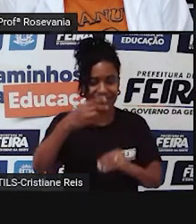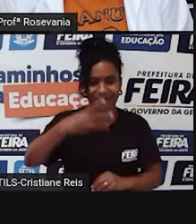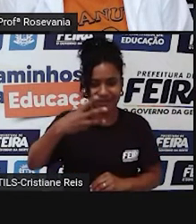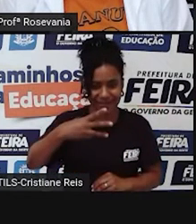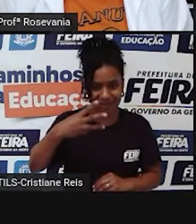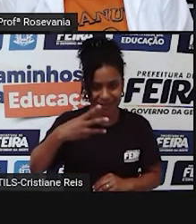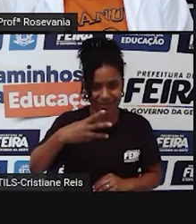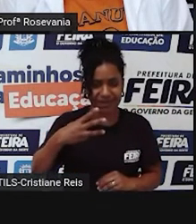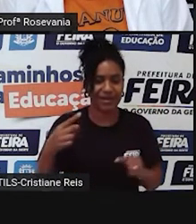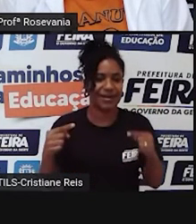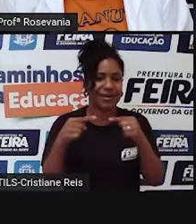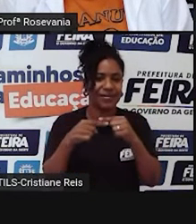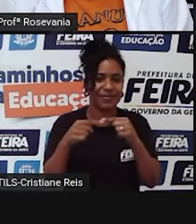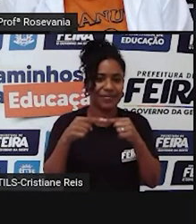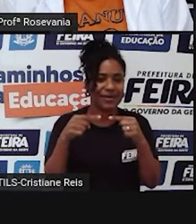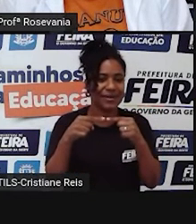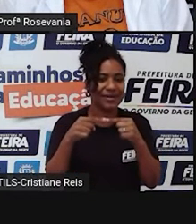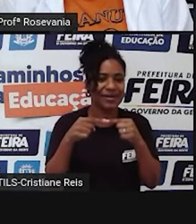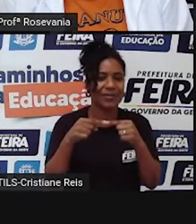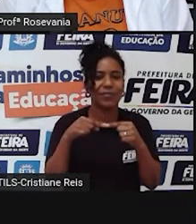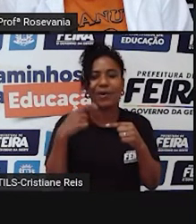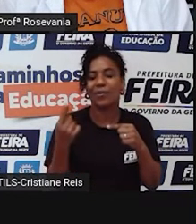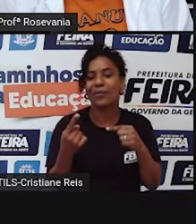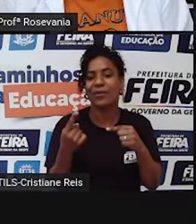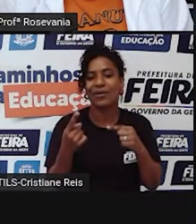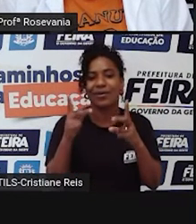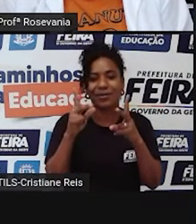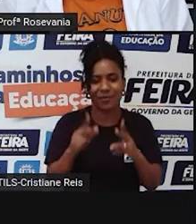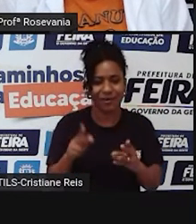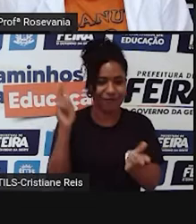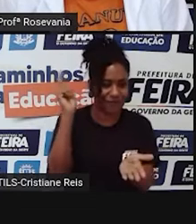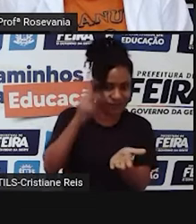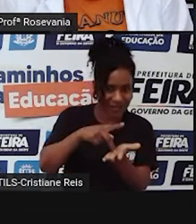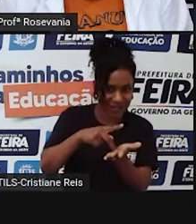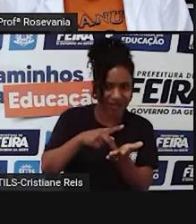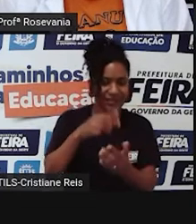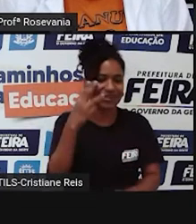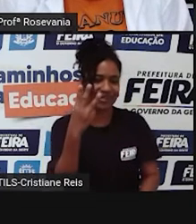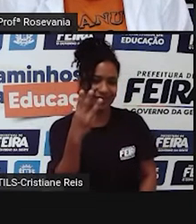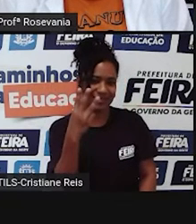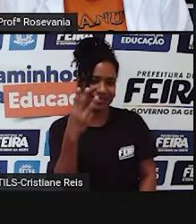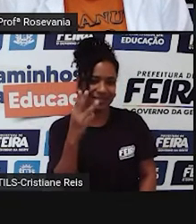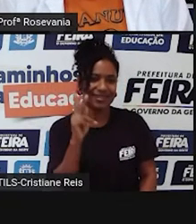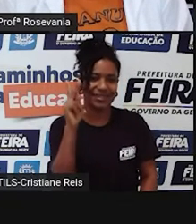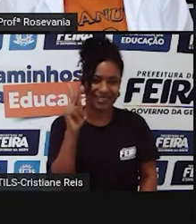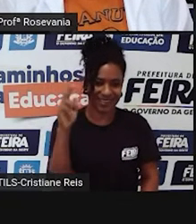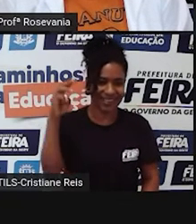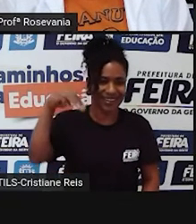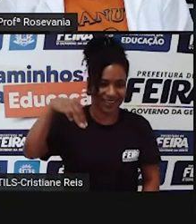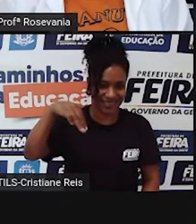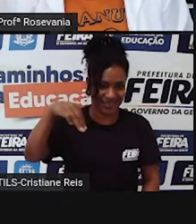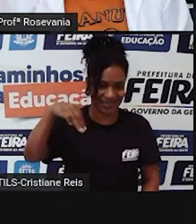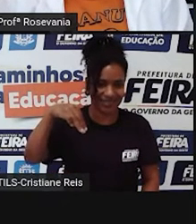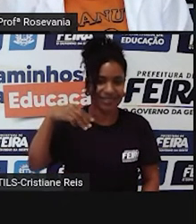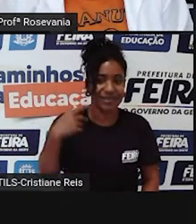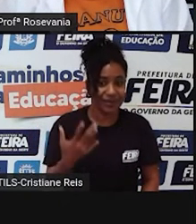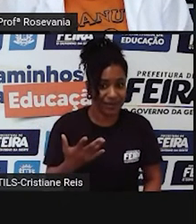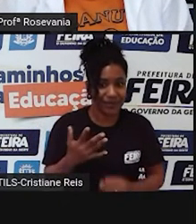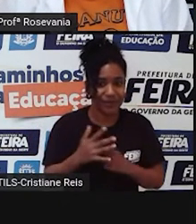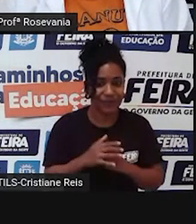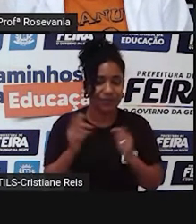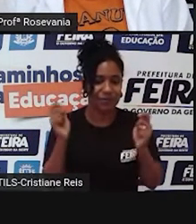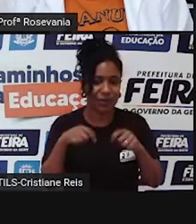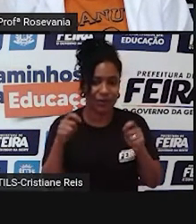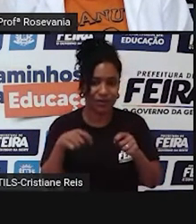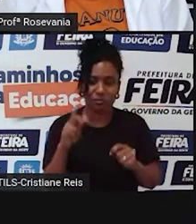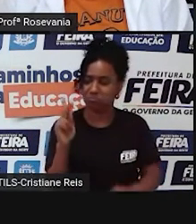numerador, representa no nosso denominador uma área real de 3 quilômetros. Entenderam isso? Que eu posso colocar aqui a